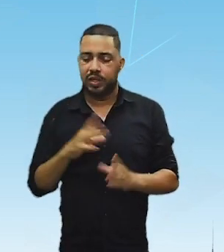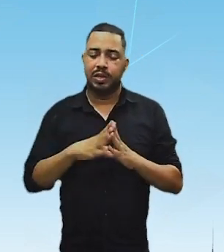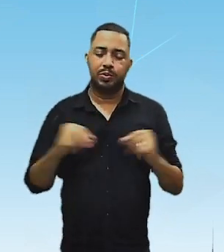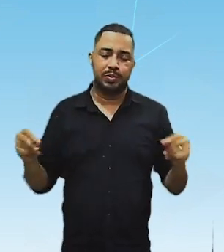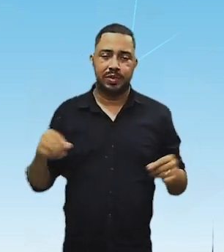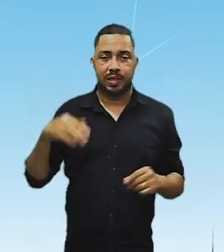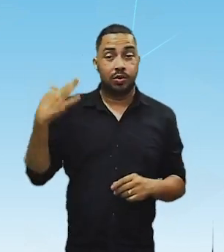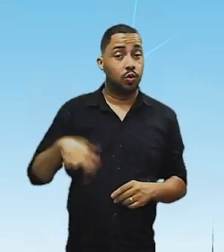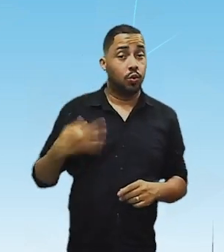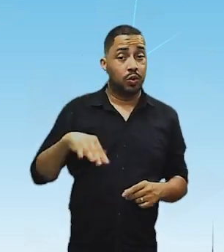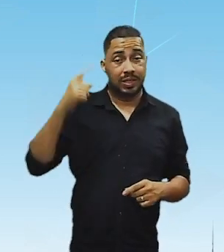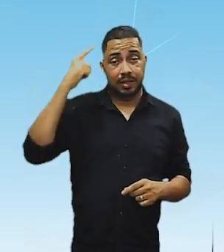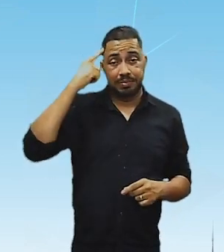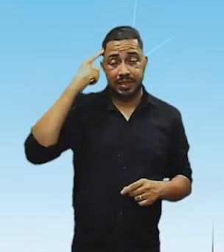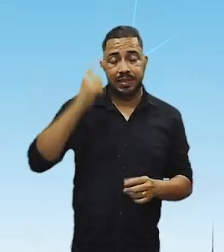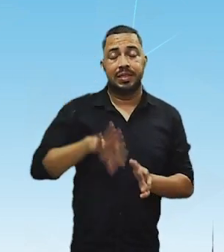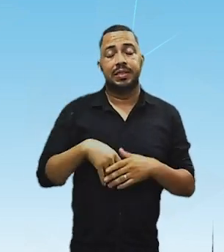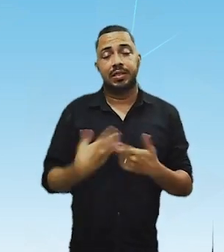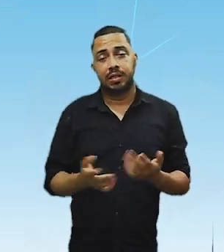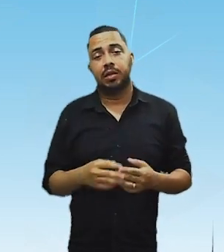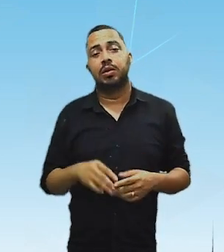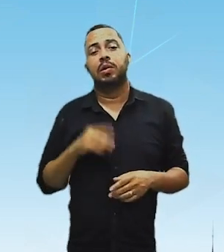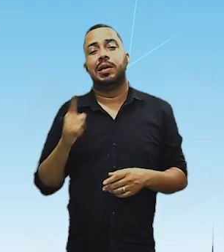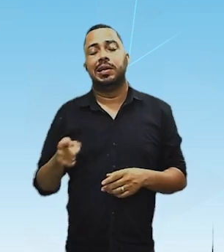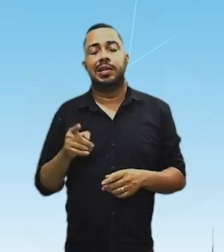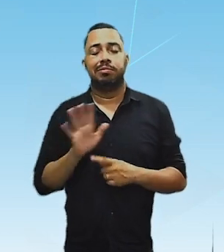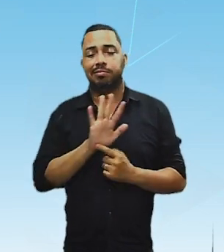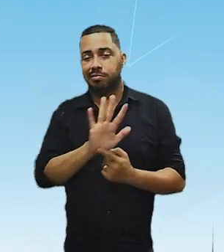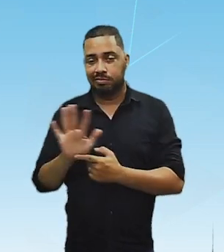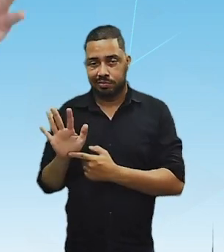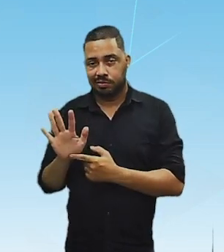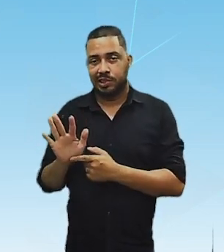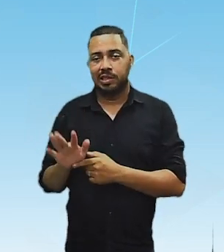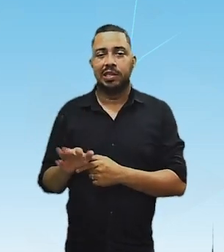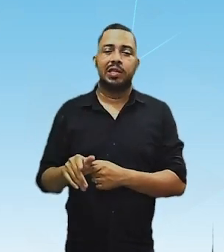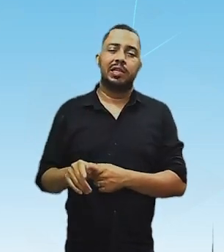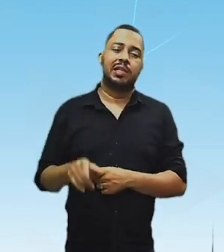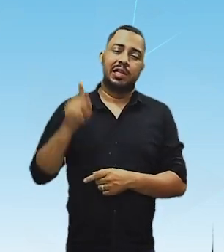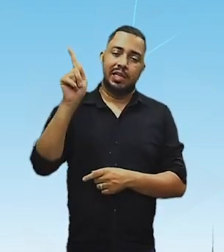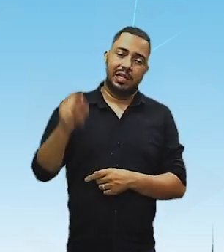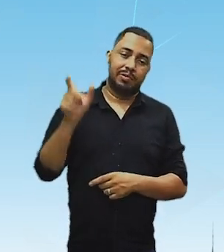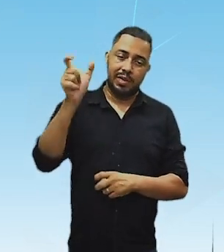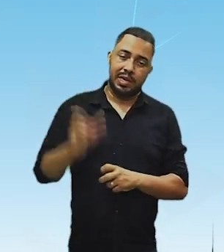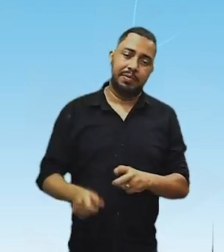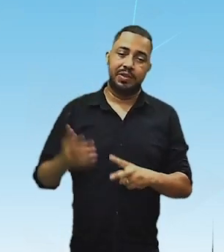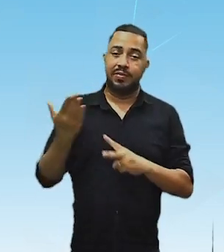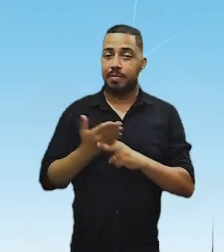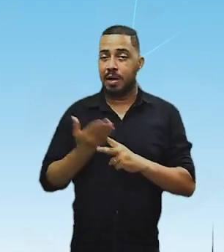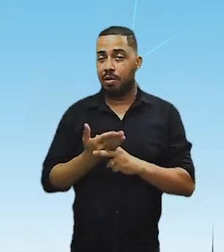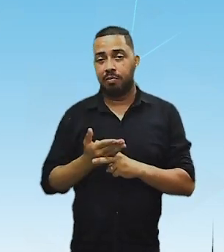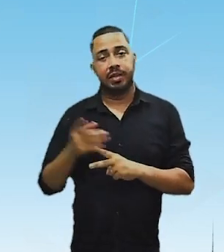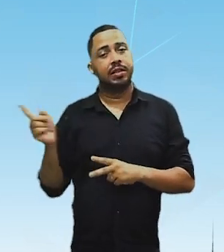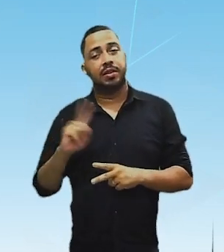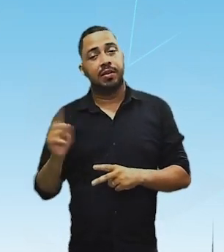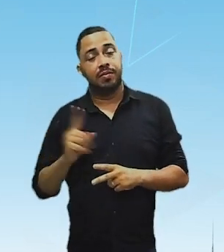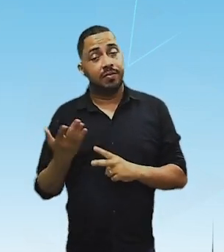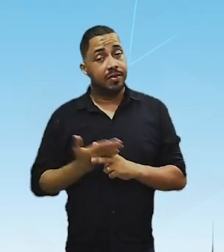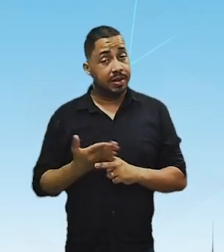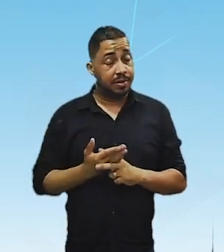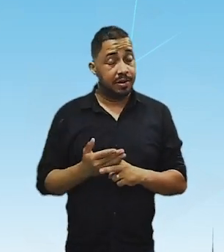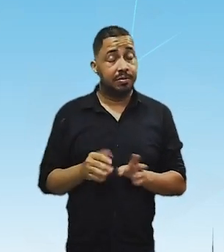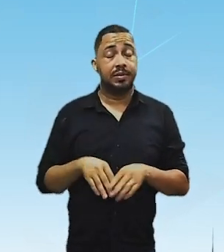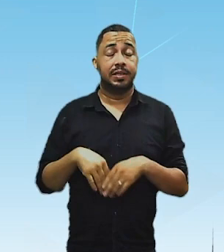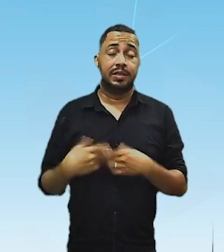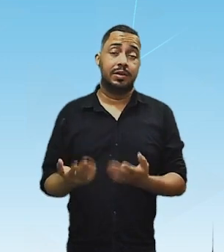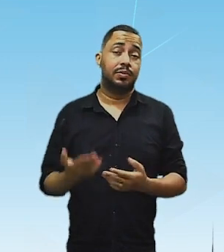isso, justamente, lançou mão de que o publicitário aí, o elemento verbal e o elemento não verbal. Que tal